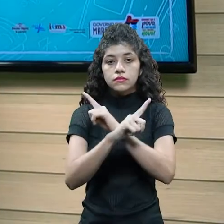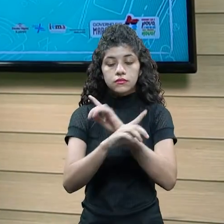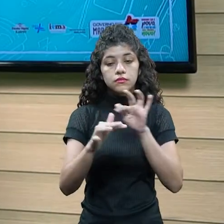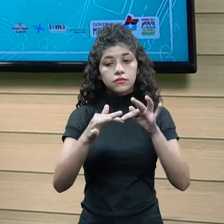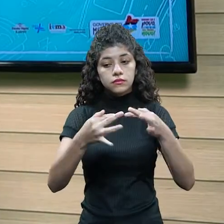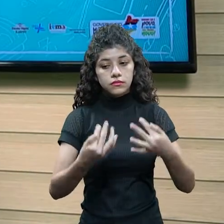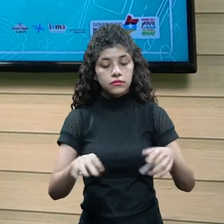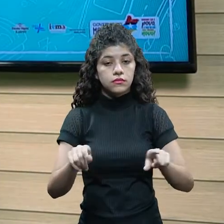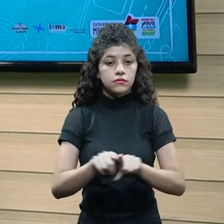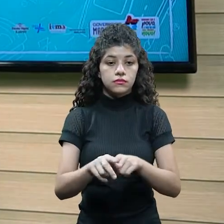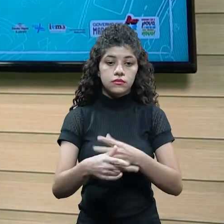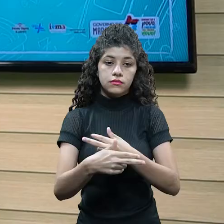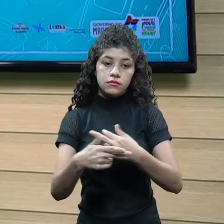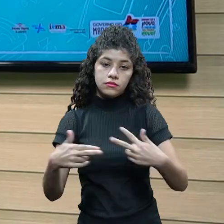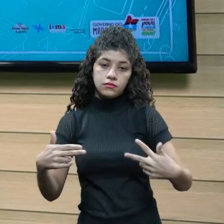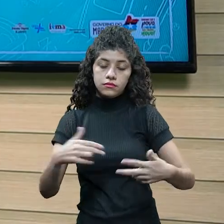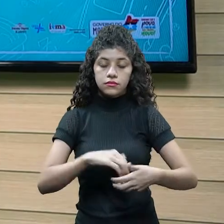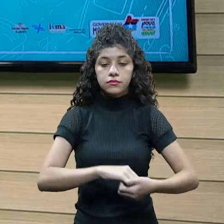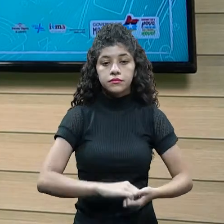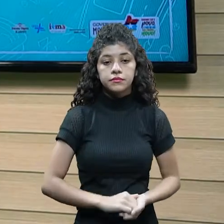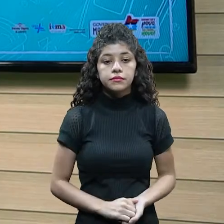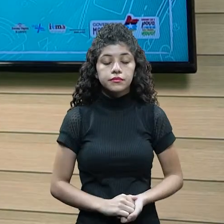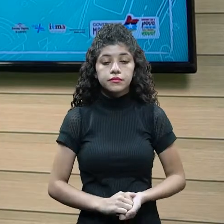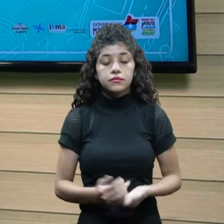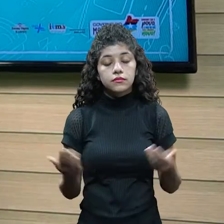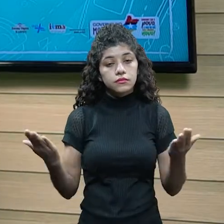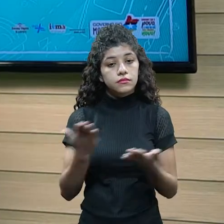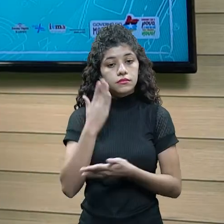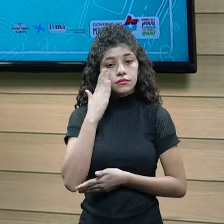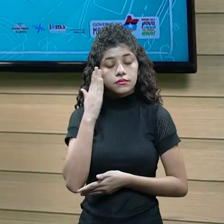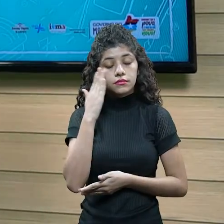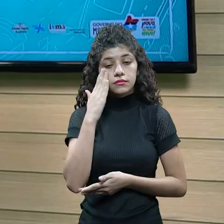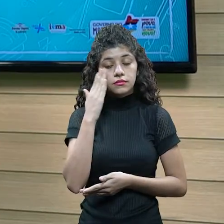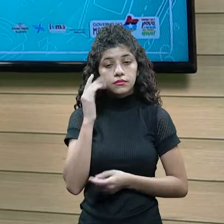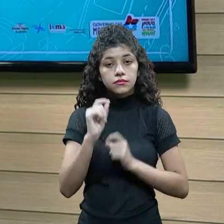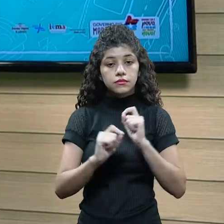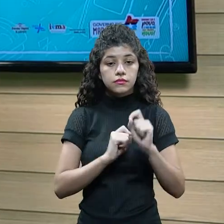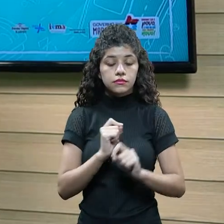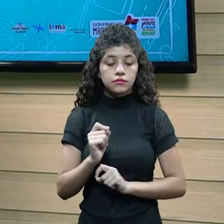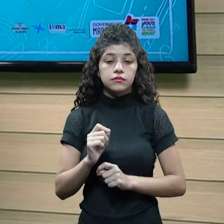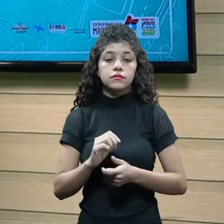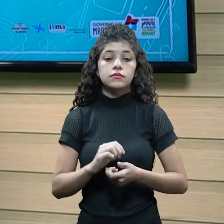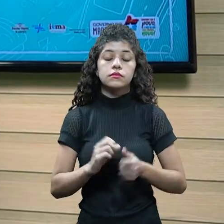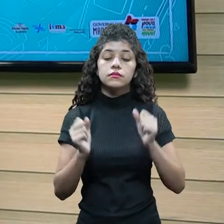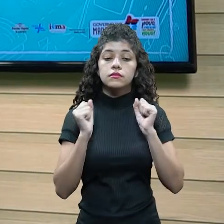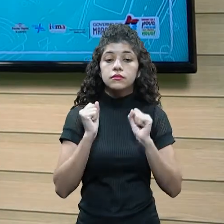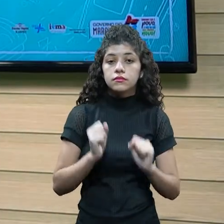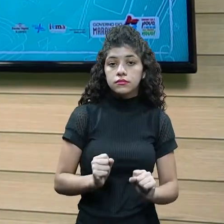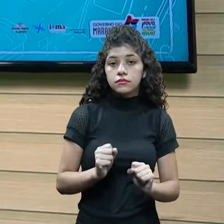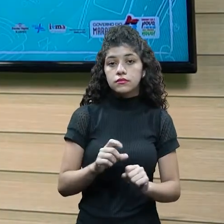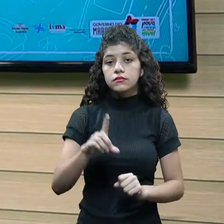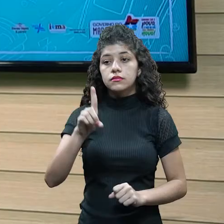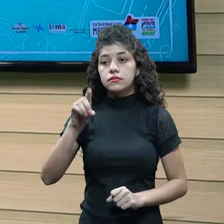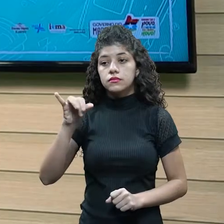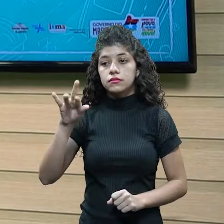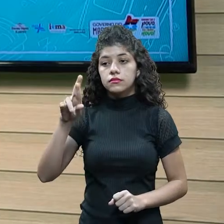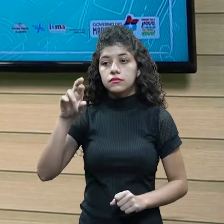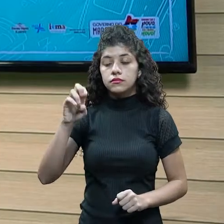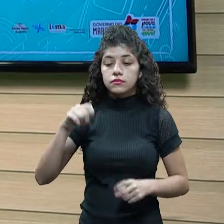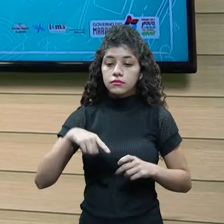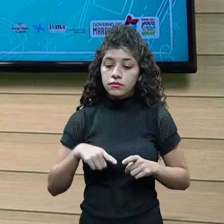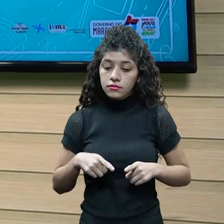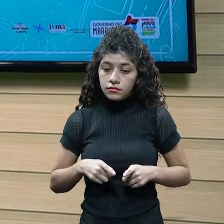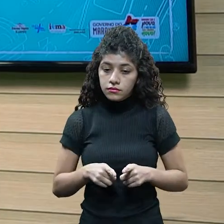compostas, né? Meios por extremos. E eu só quero que a gente possa entender, quando a gente fala de grandezas proporcionais, que as grandezas elas podem ser diretas ou